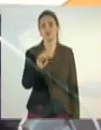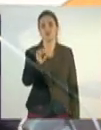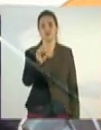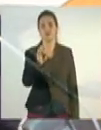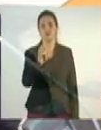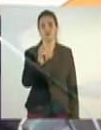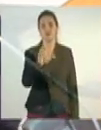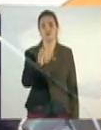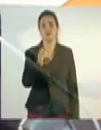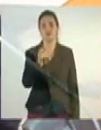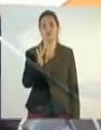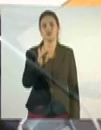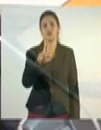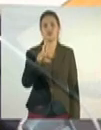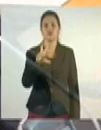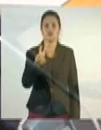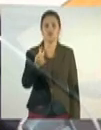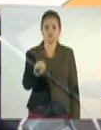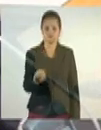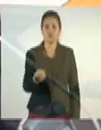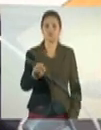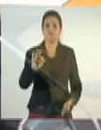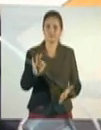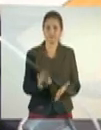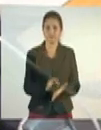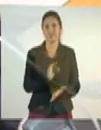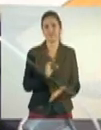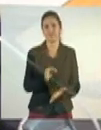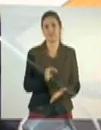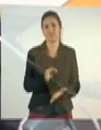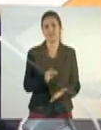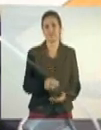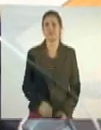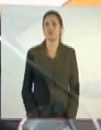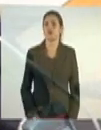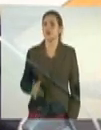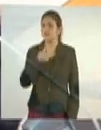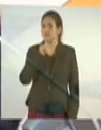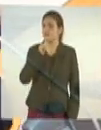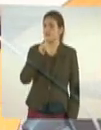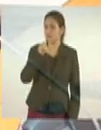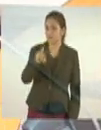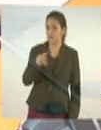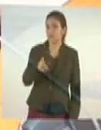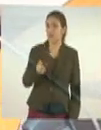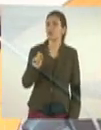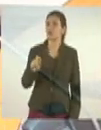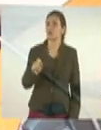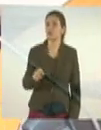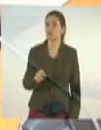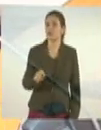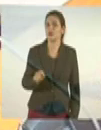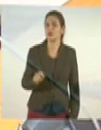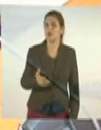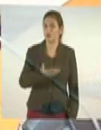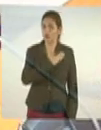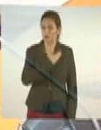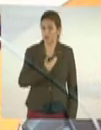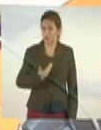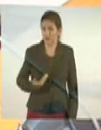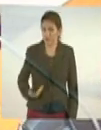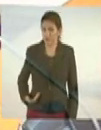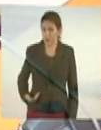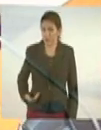a você que governo nenhum hoje e daqui a tanto tempo deixará de ter professores